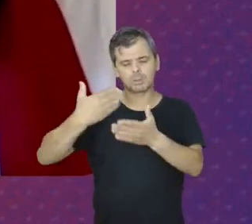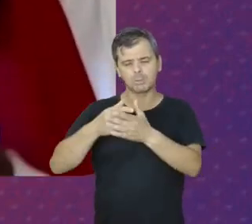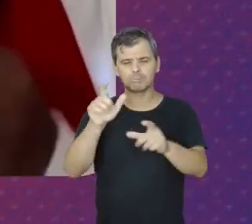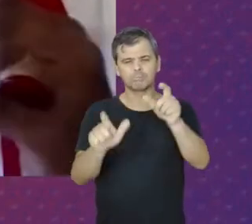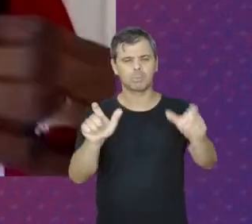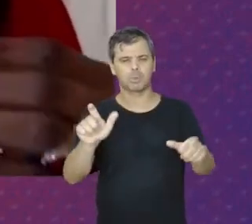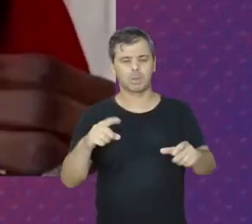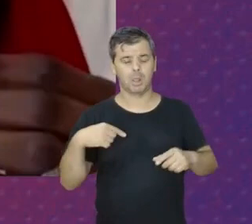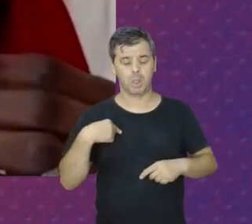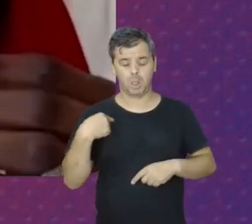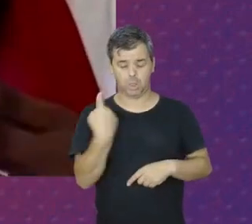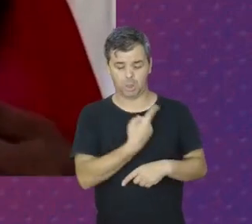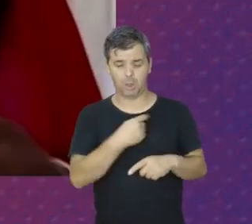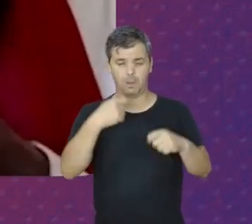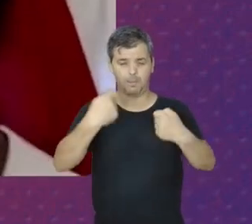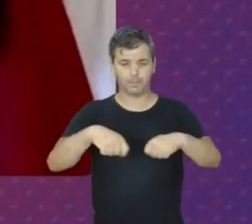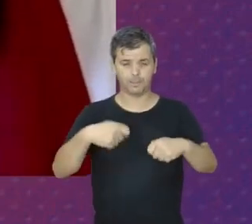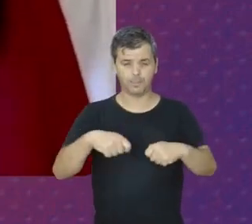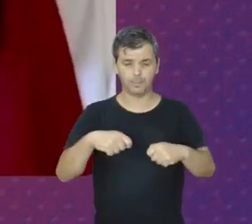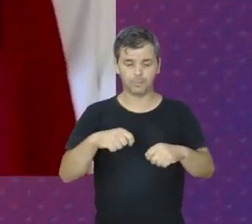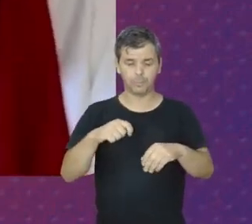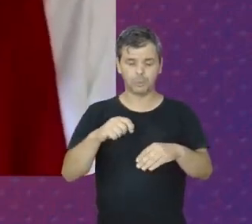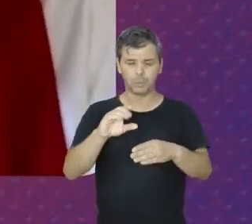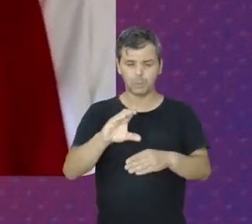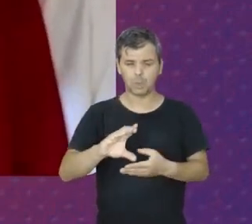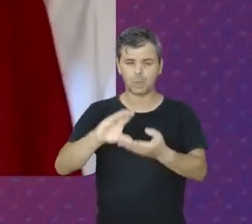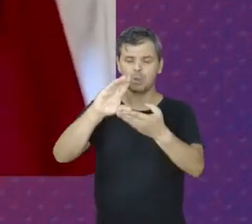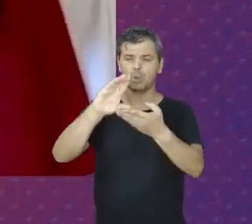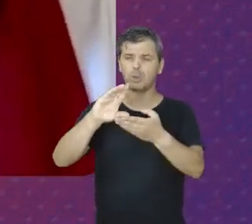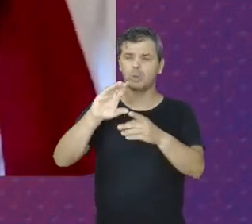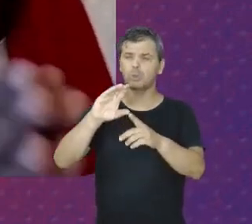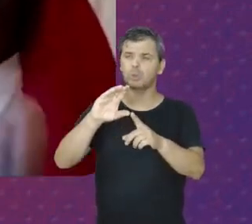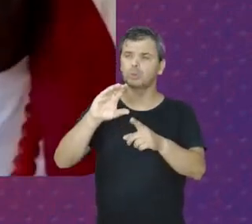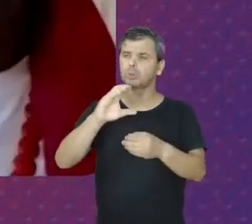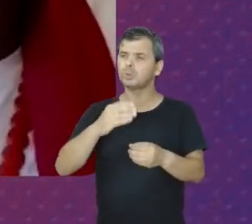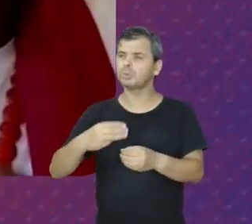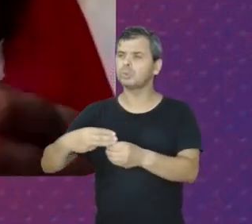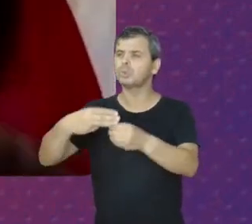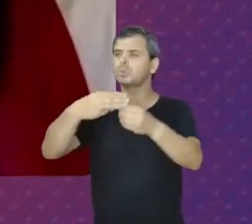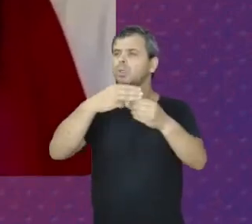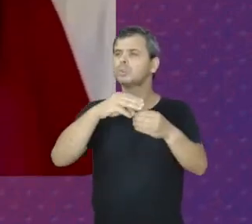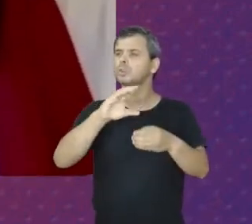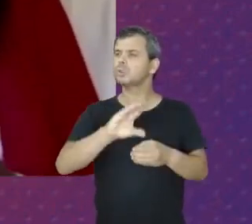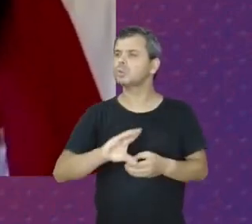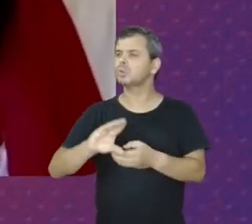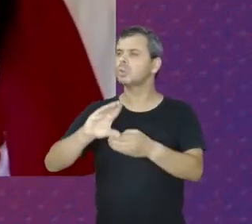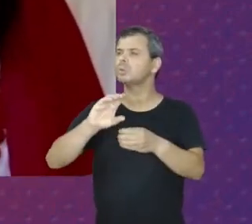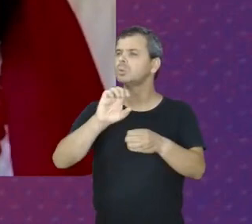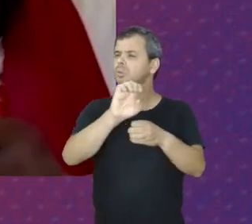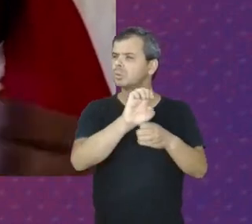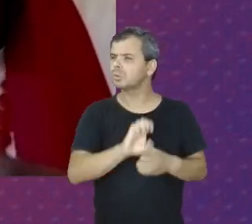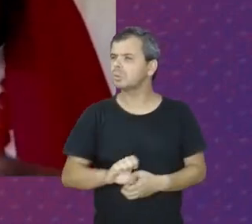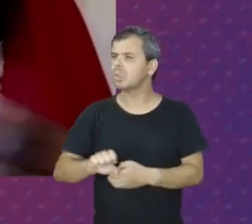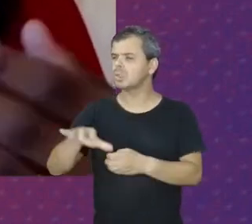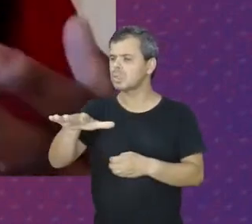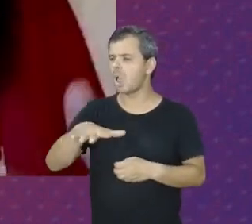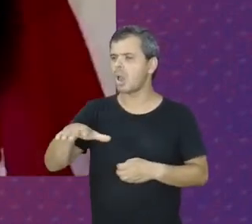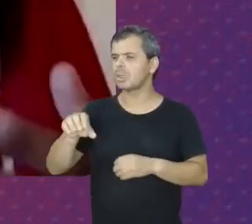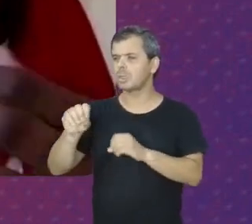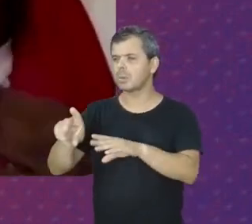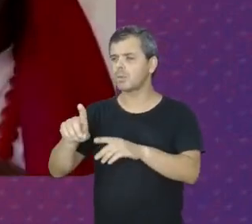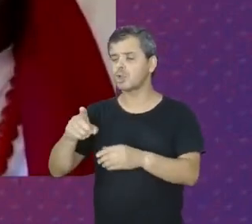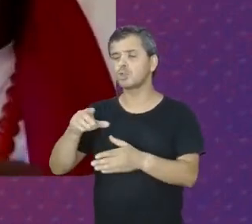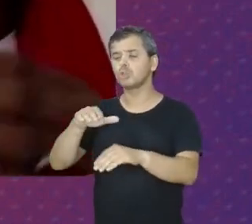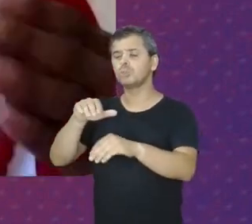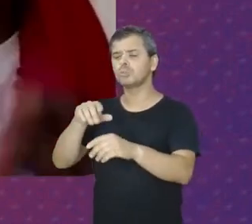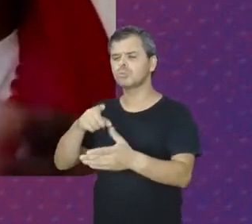um. Nós precisamos fazer com que os conselhos municipais, conselhos estaduais da educação, eles possam cobrar